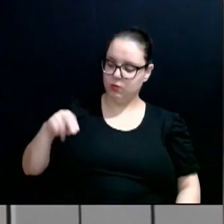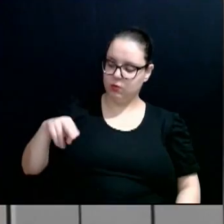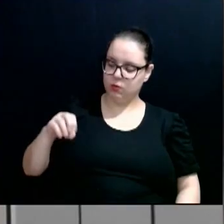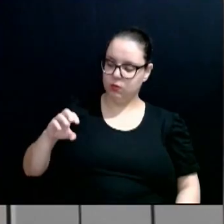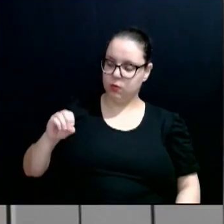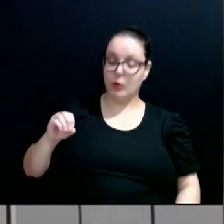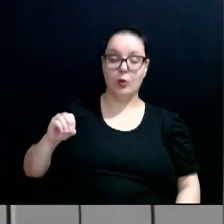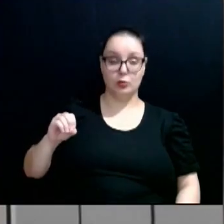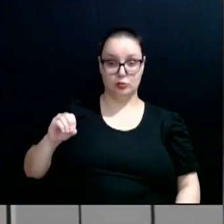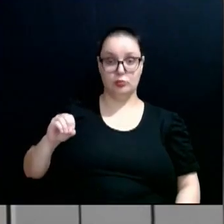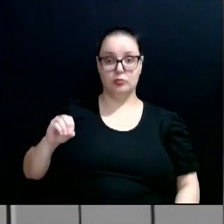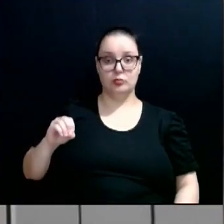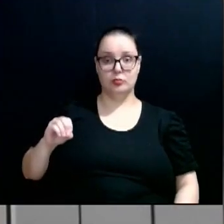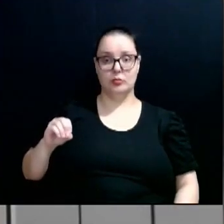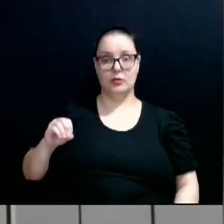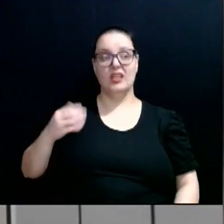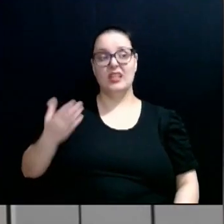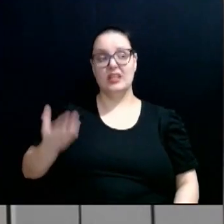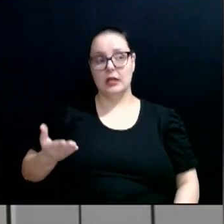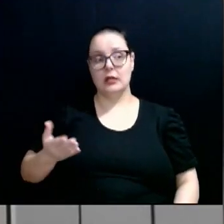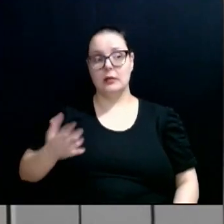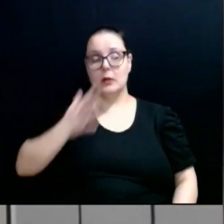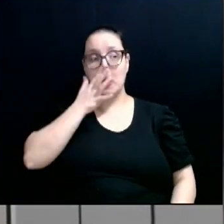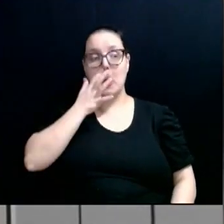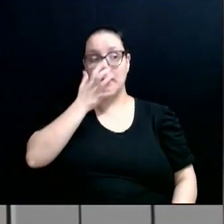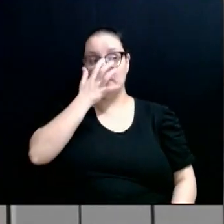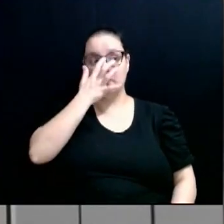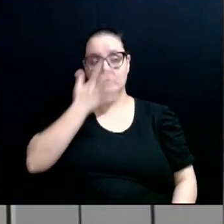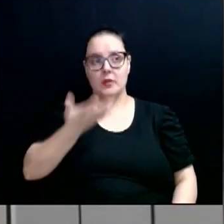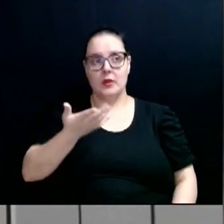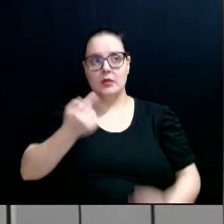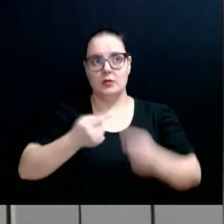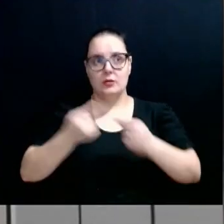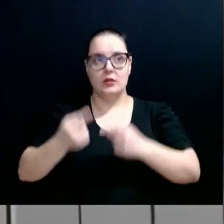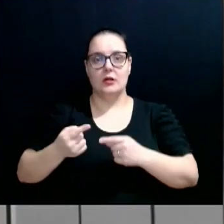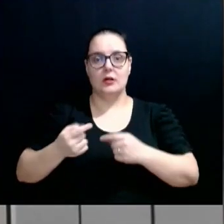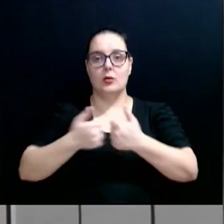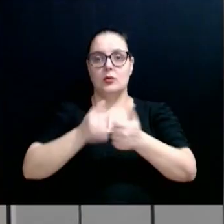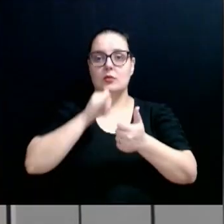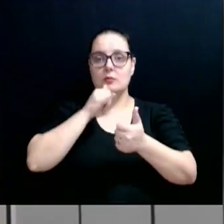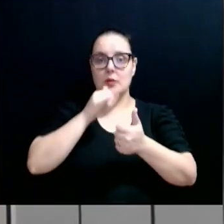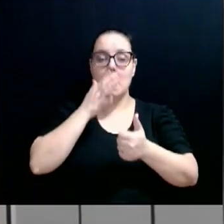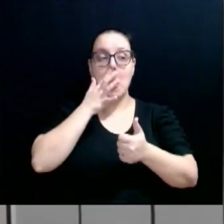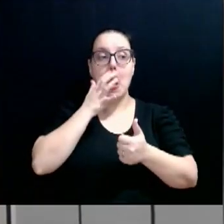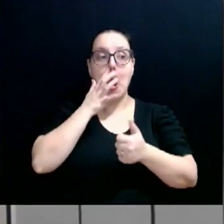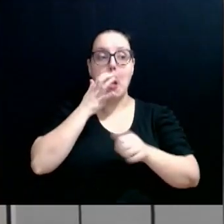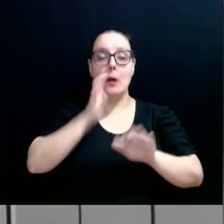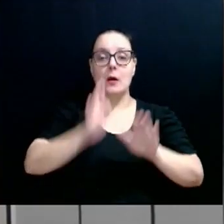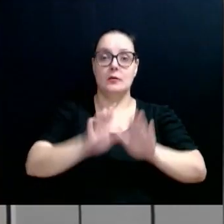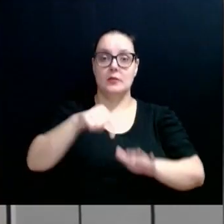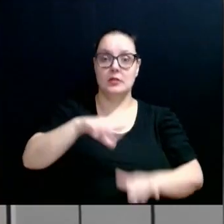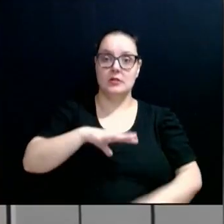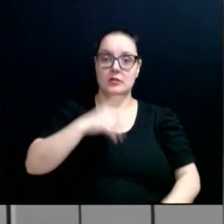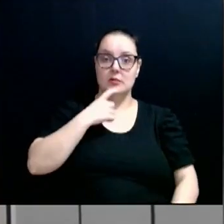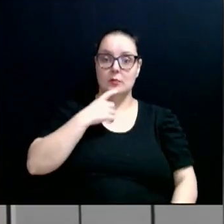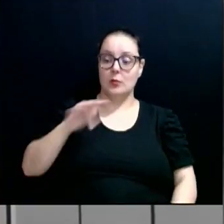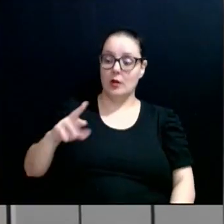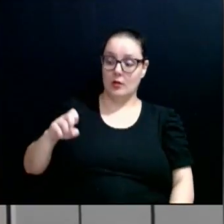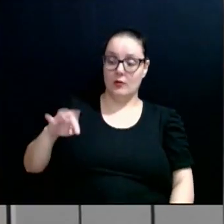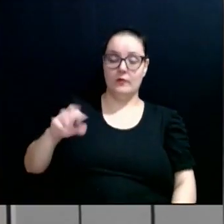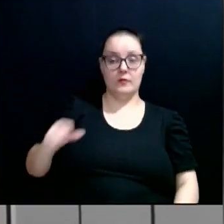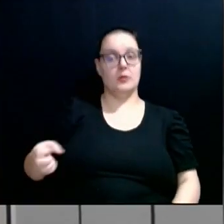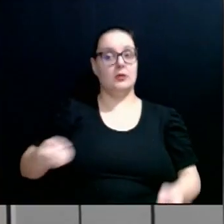a eletrificação do transporte público. Essa licitação aqui da cidade prevê uma frota renovada de no